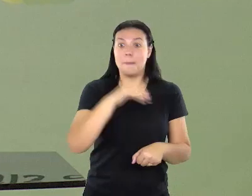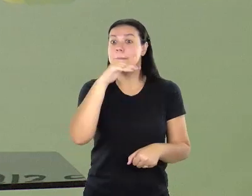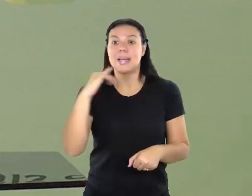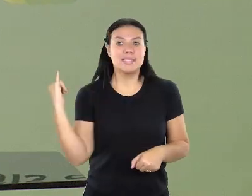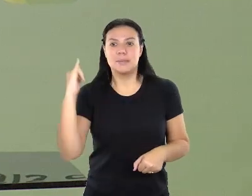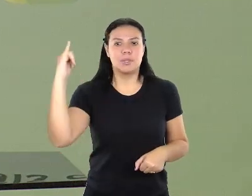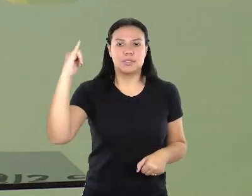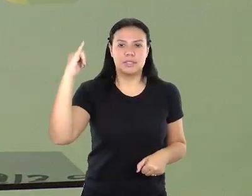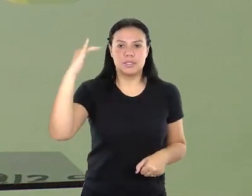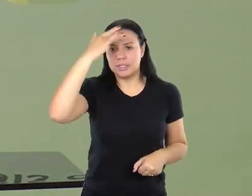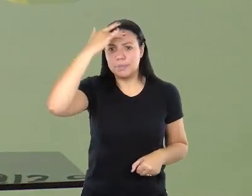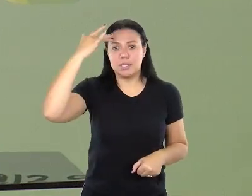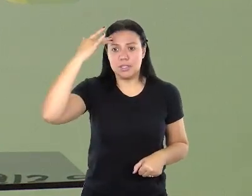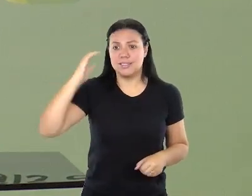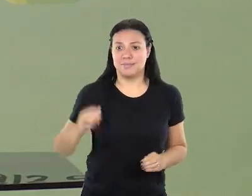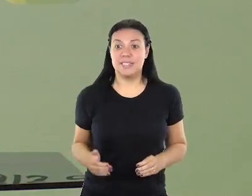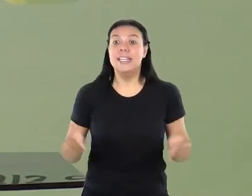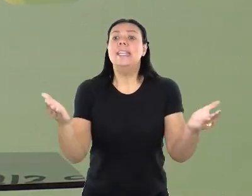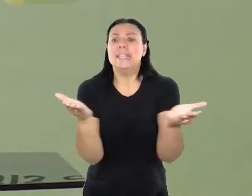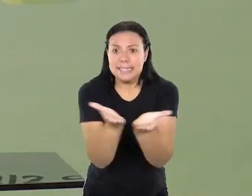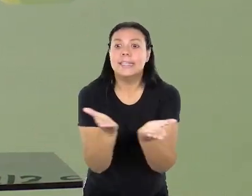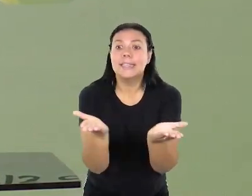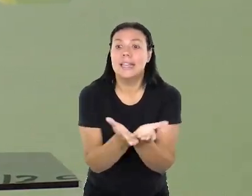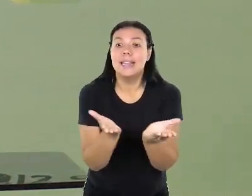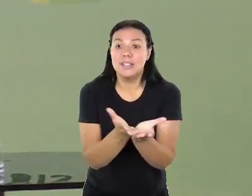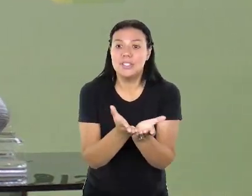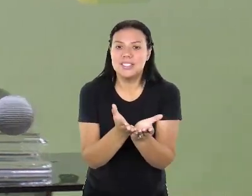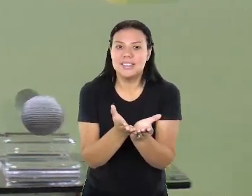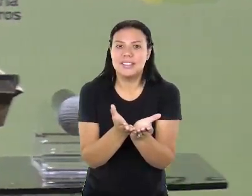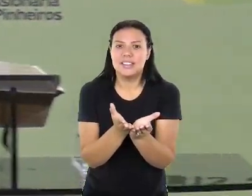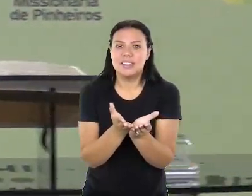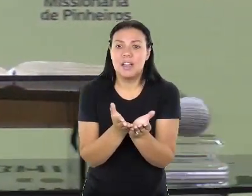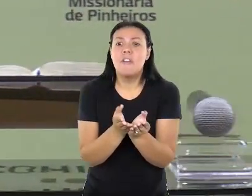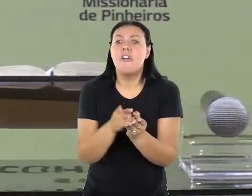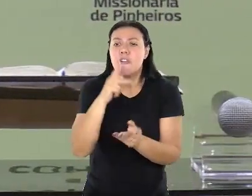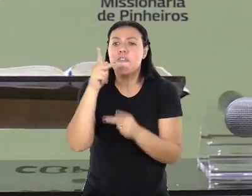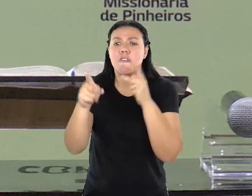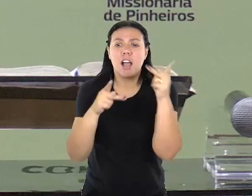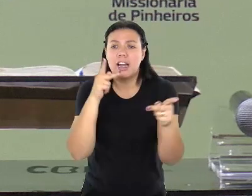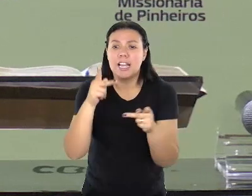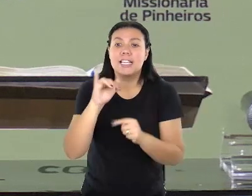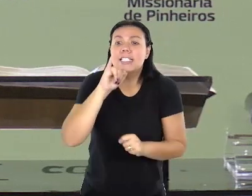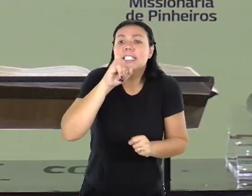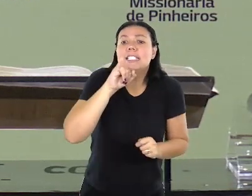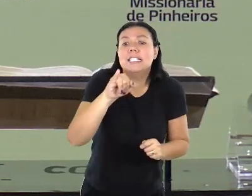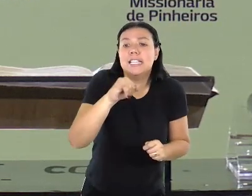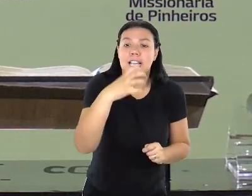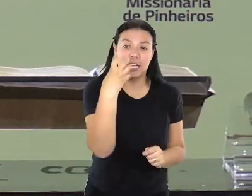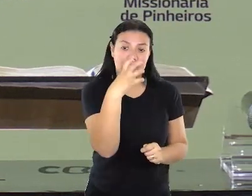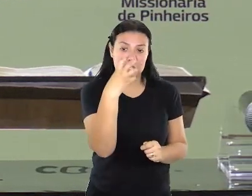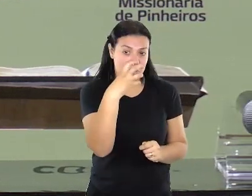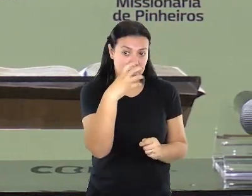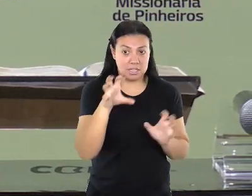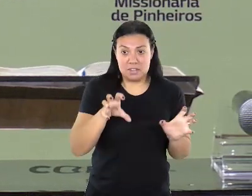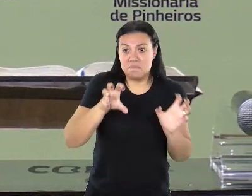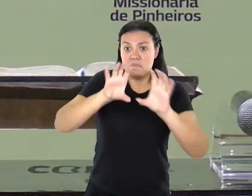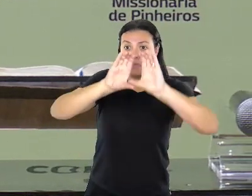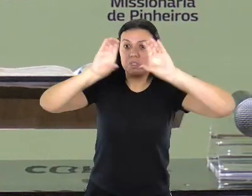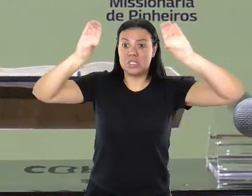E tem crente que diz, já diz, que se a cadelinha dela não for para o céu, ela não quer ir.